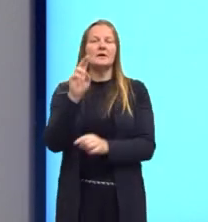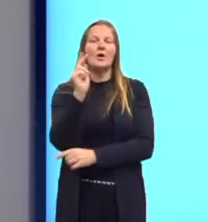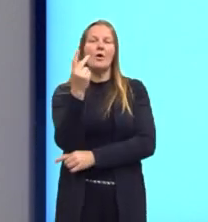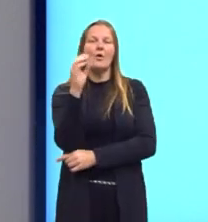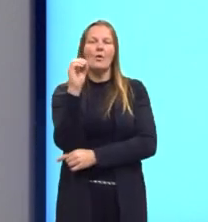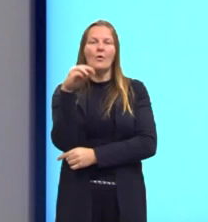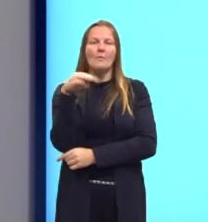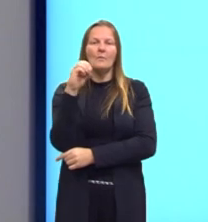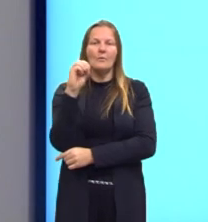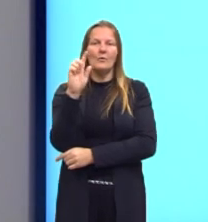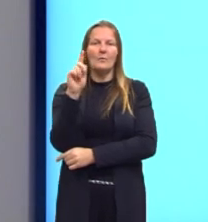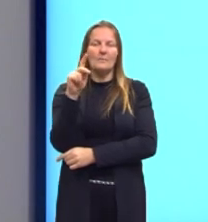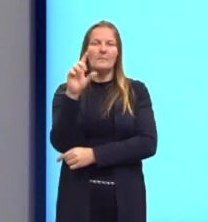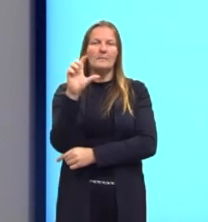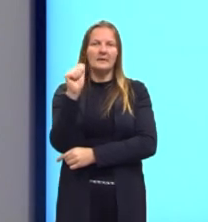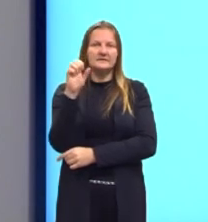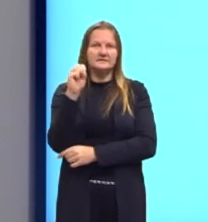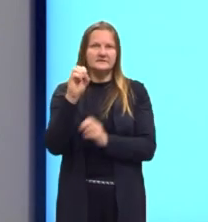certo